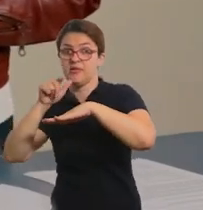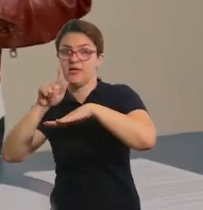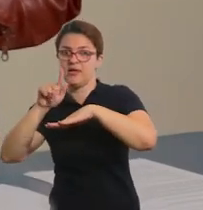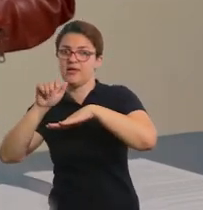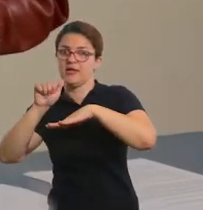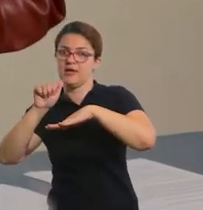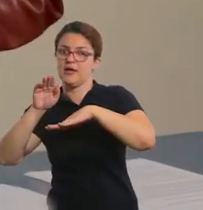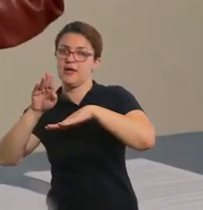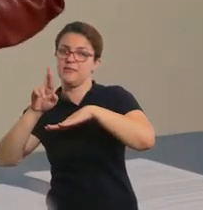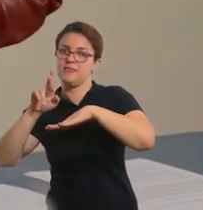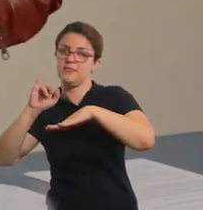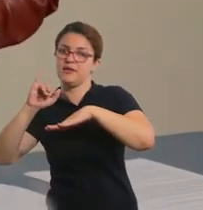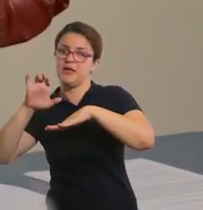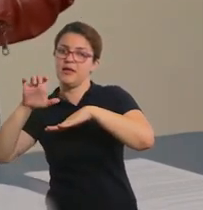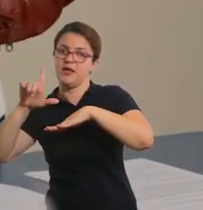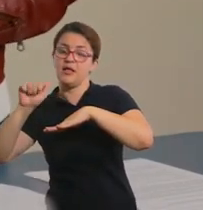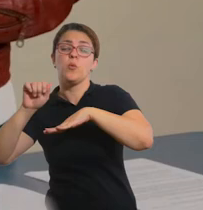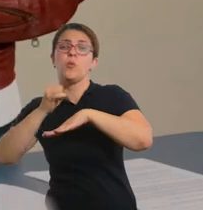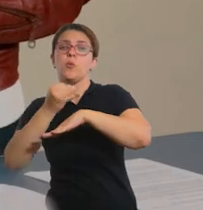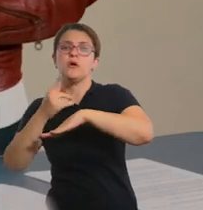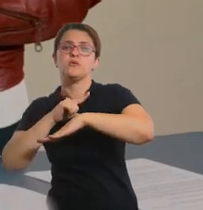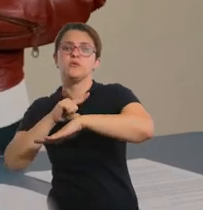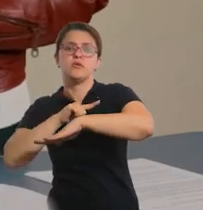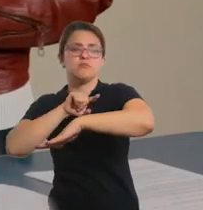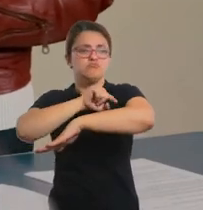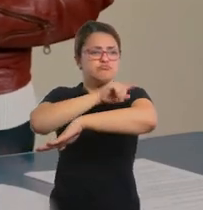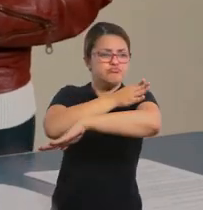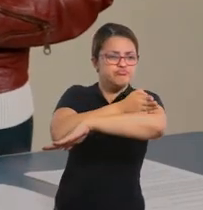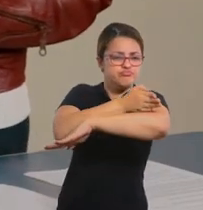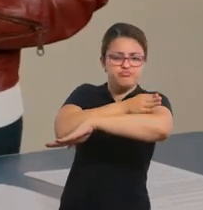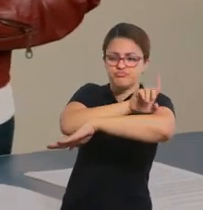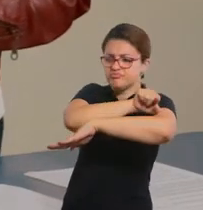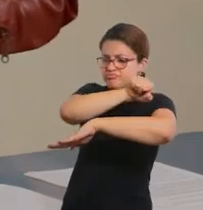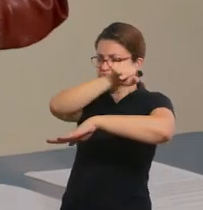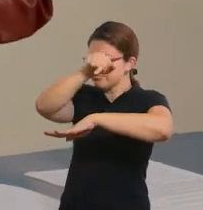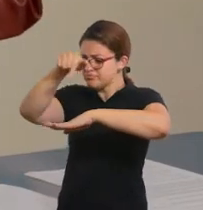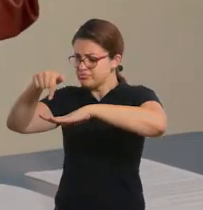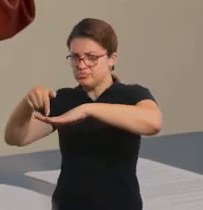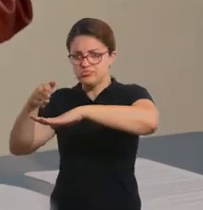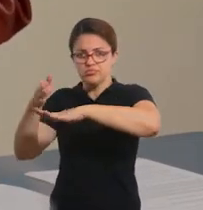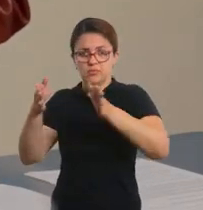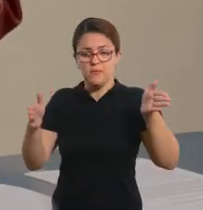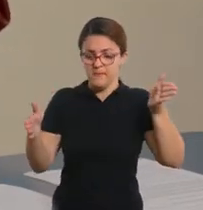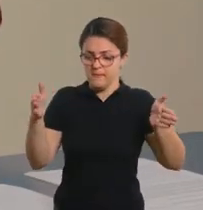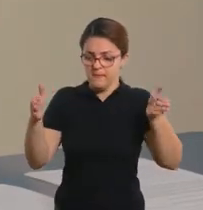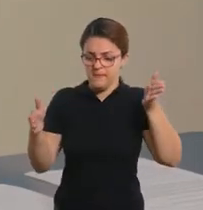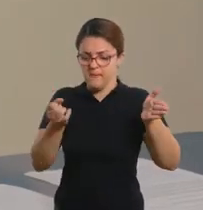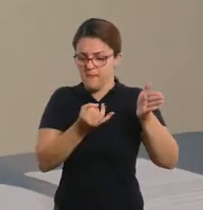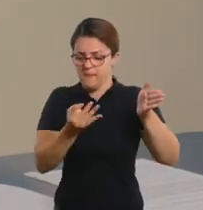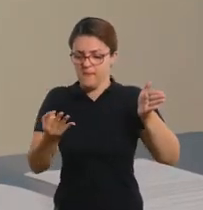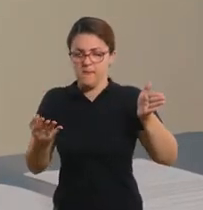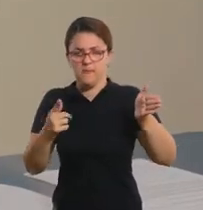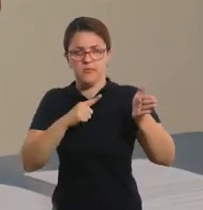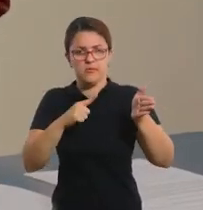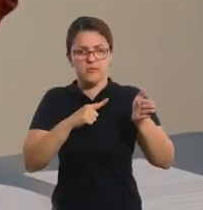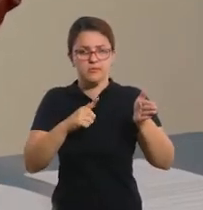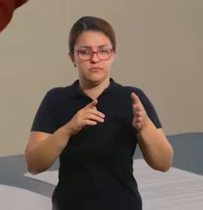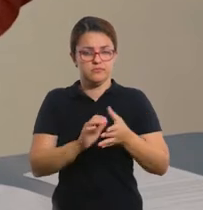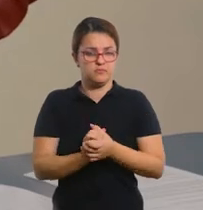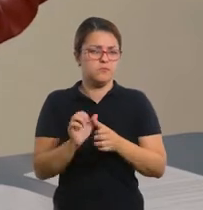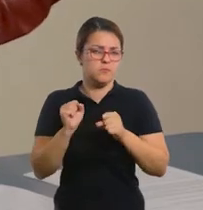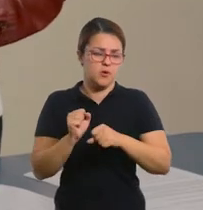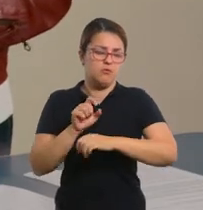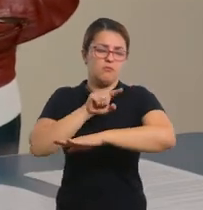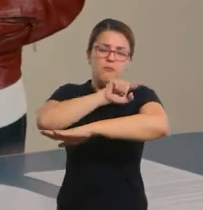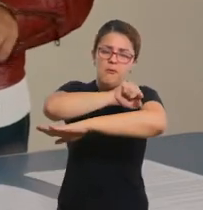né? Quanto eu tenho? Quantas unidades eu tenho nesse intervalo, tá bom? Então, vocês podem tanto contar cada